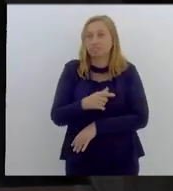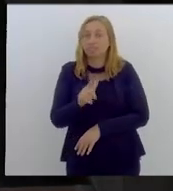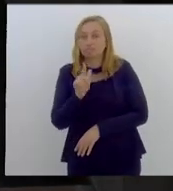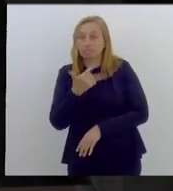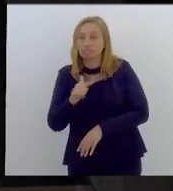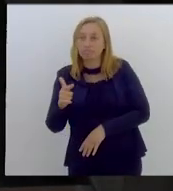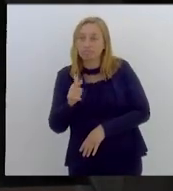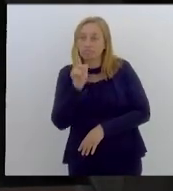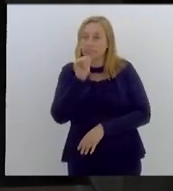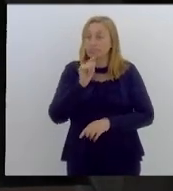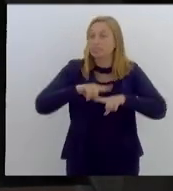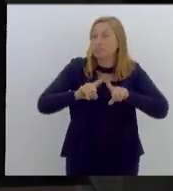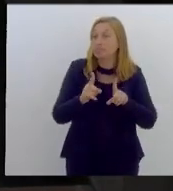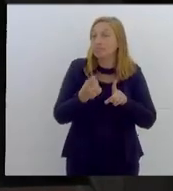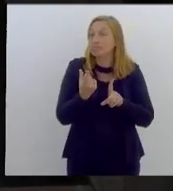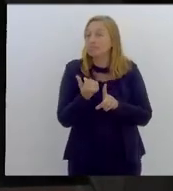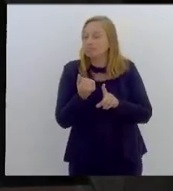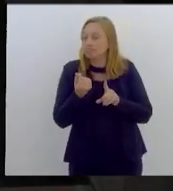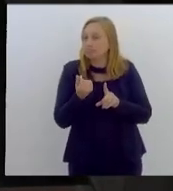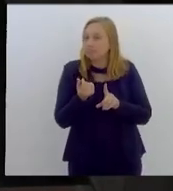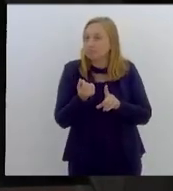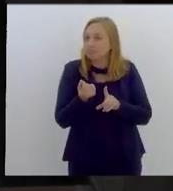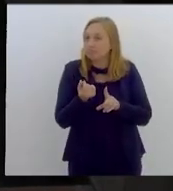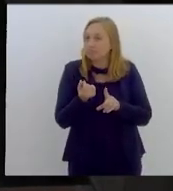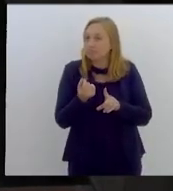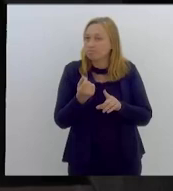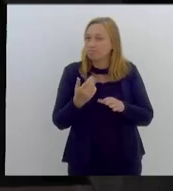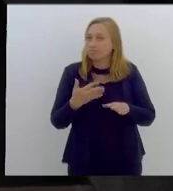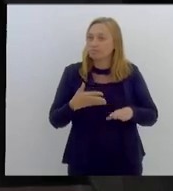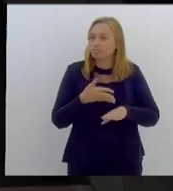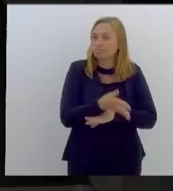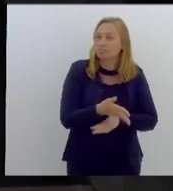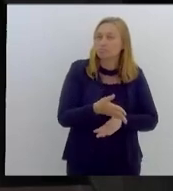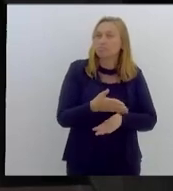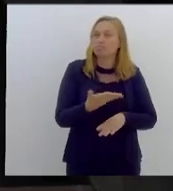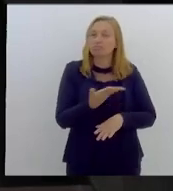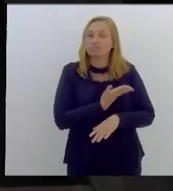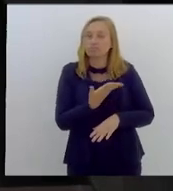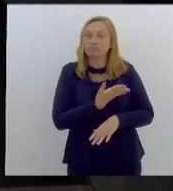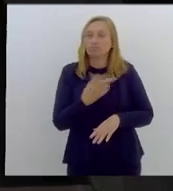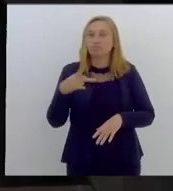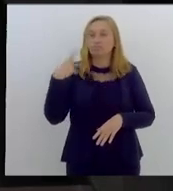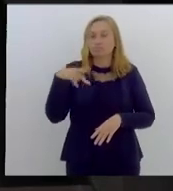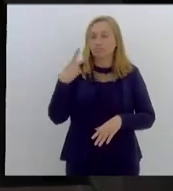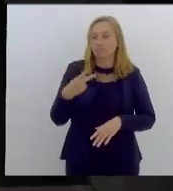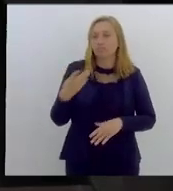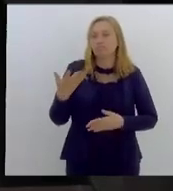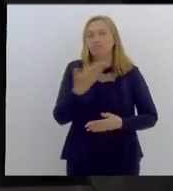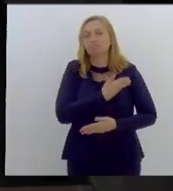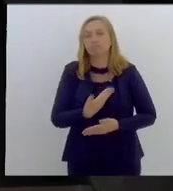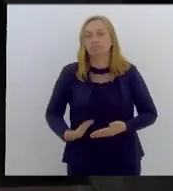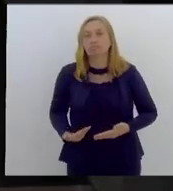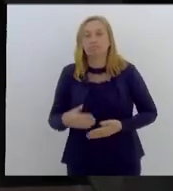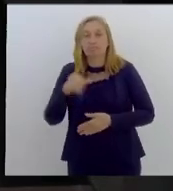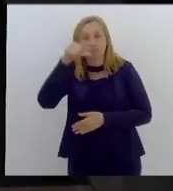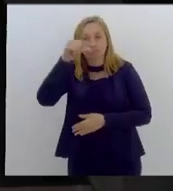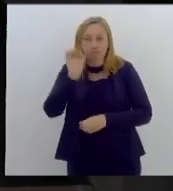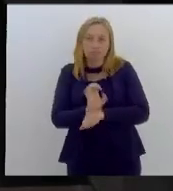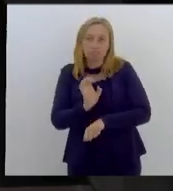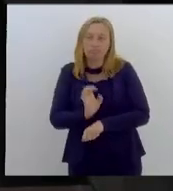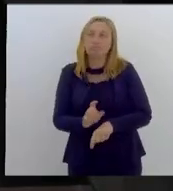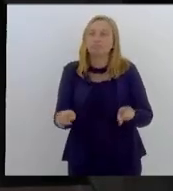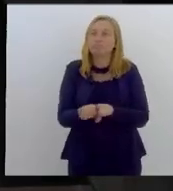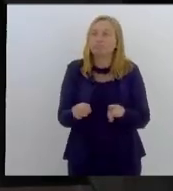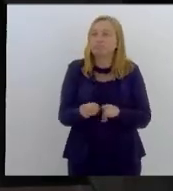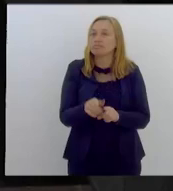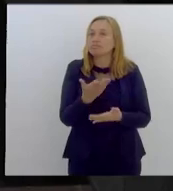água. Mas esse dinheiro está escoando para os afiliados políticos do governador do estado. E aí tenho aqui